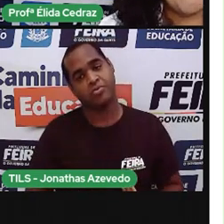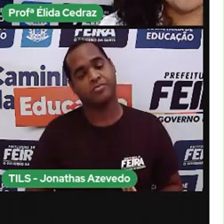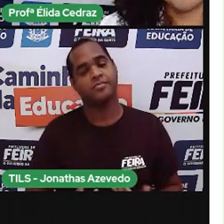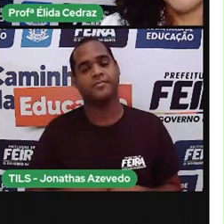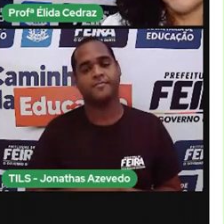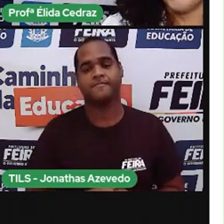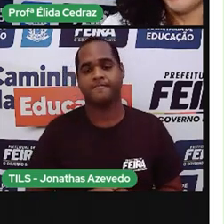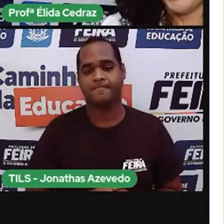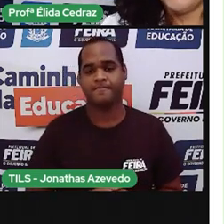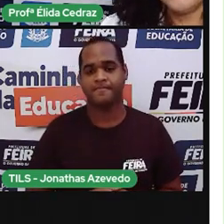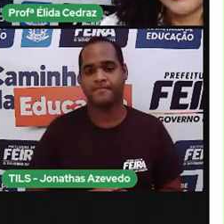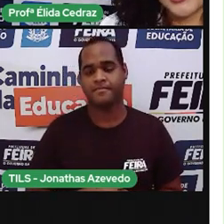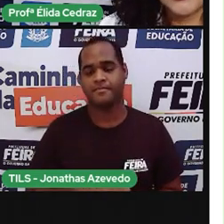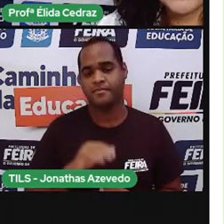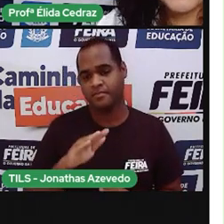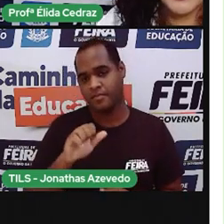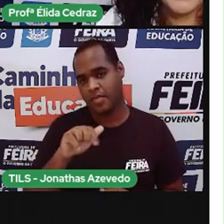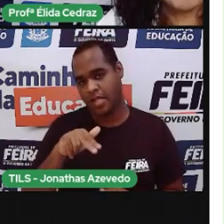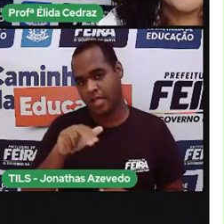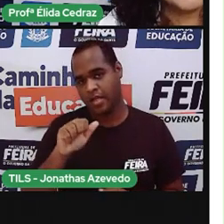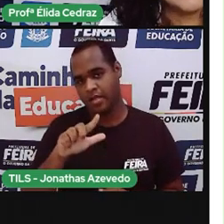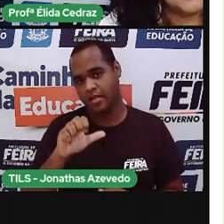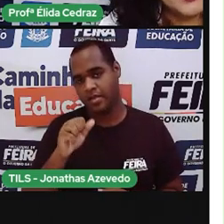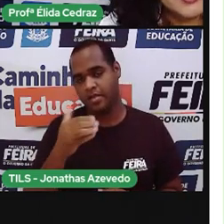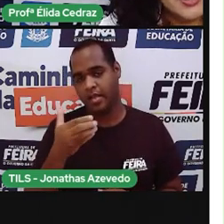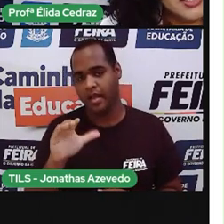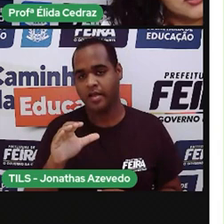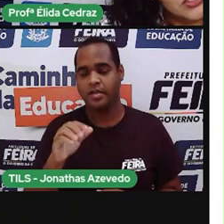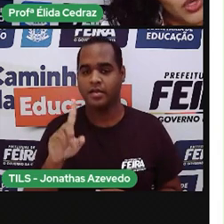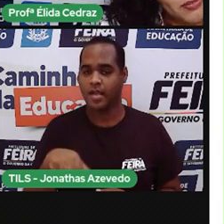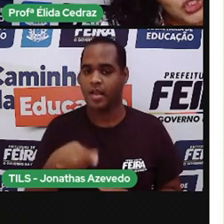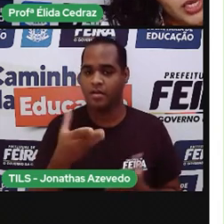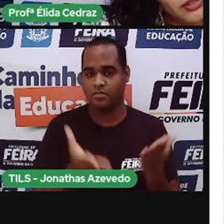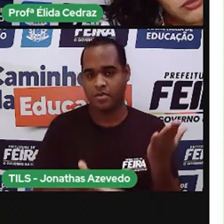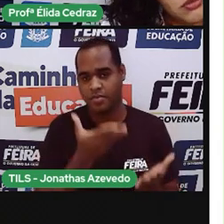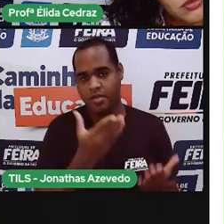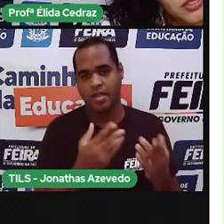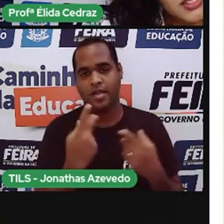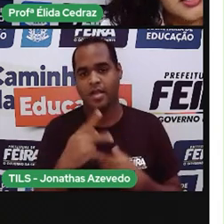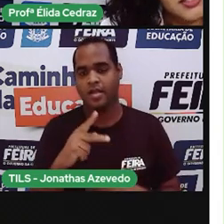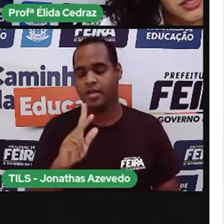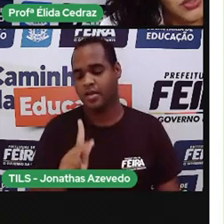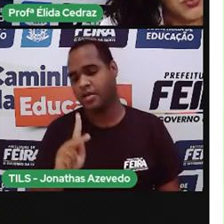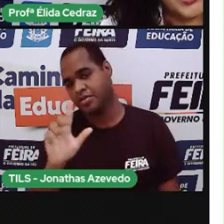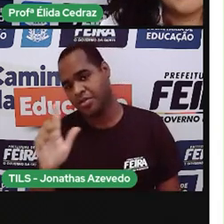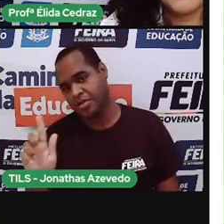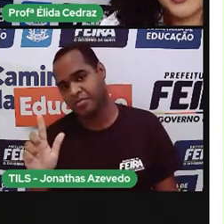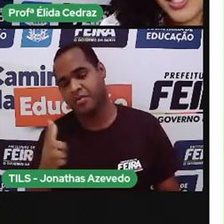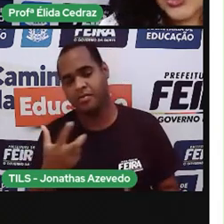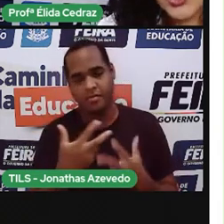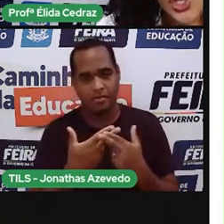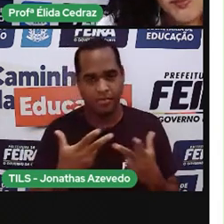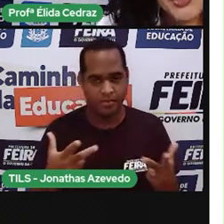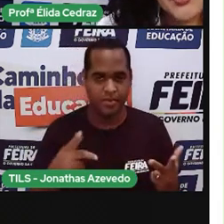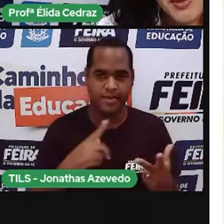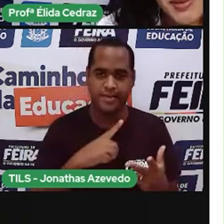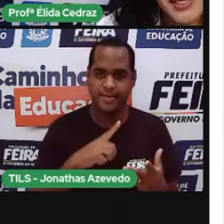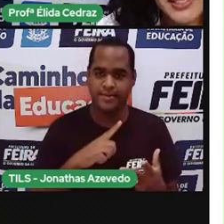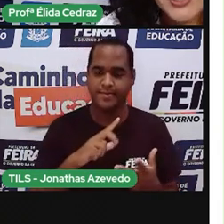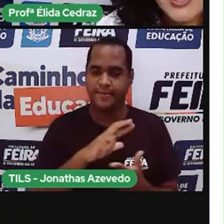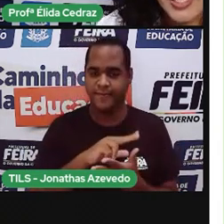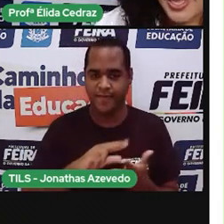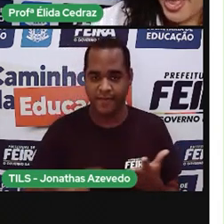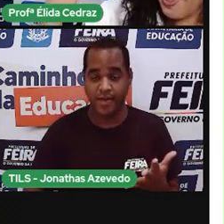balança mede em quilos a massa dos seres e objetos. Quando você sobe